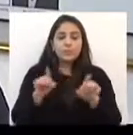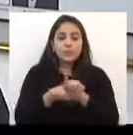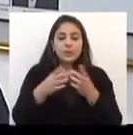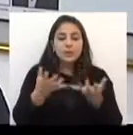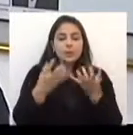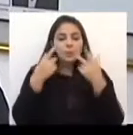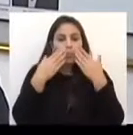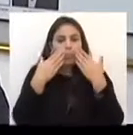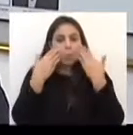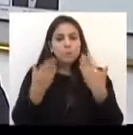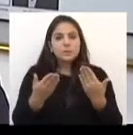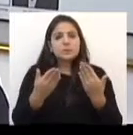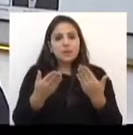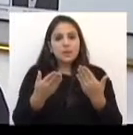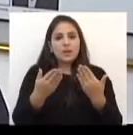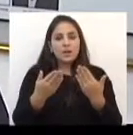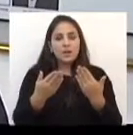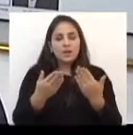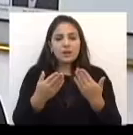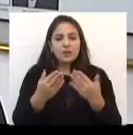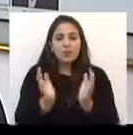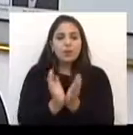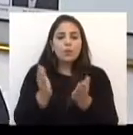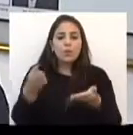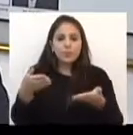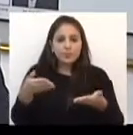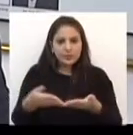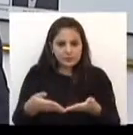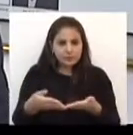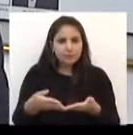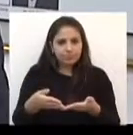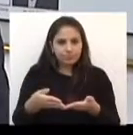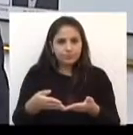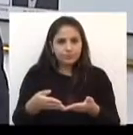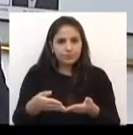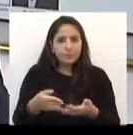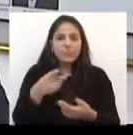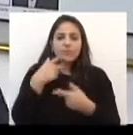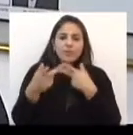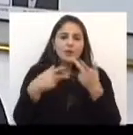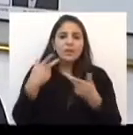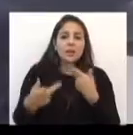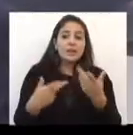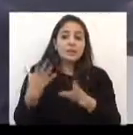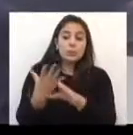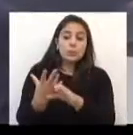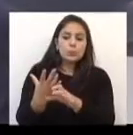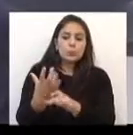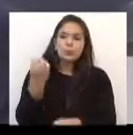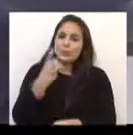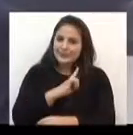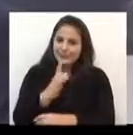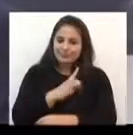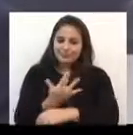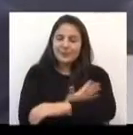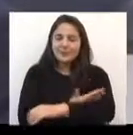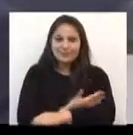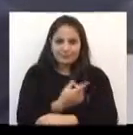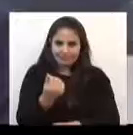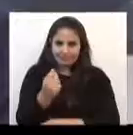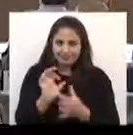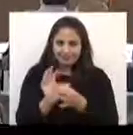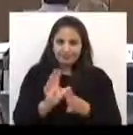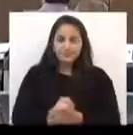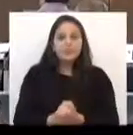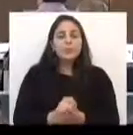uma resolução solicitando a abertura de uma comissão parlamentar de inquérito para tratar do superfaturamento da grama. Para o protocolo de uma